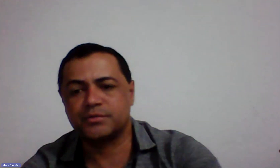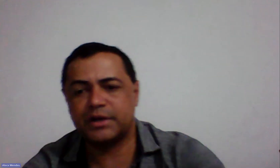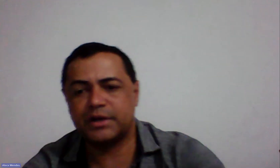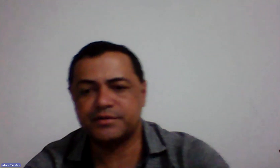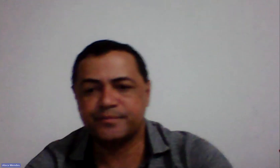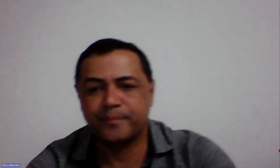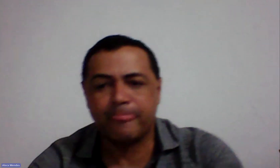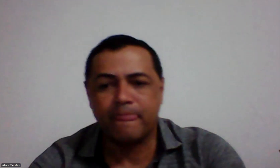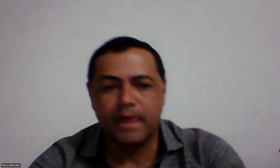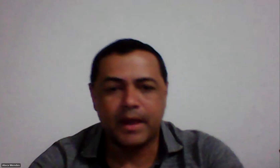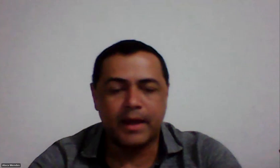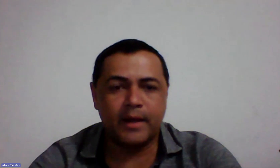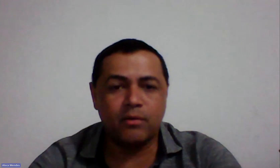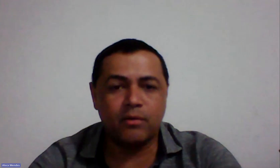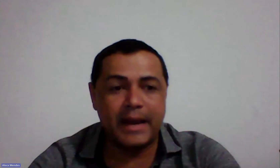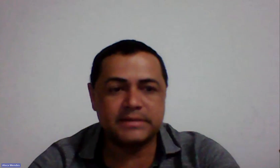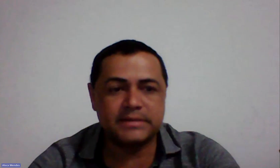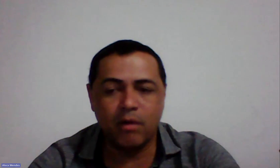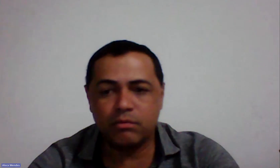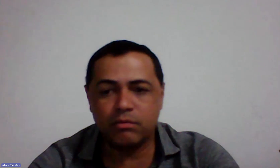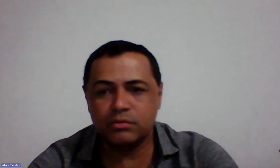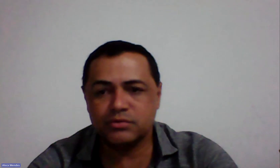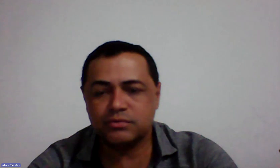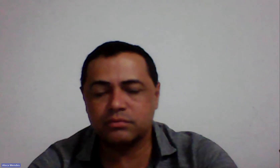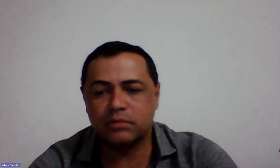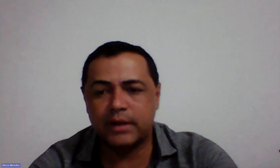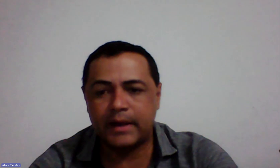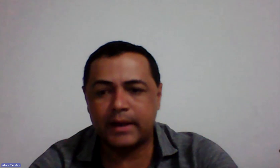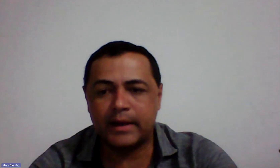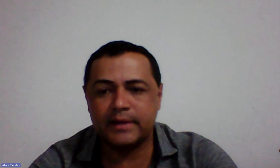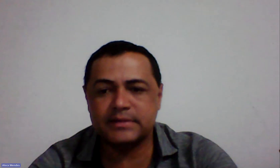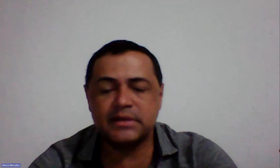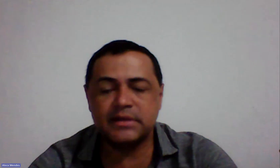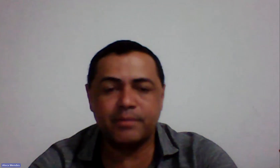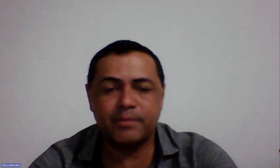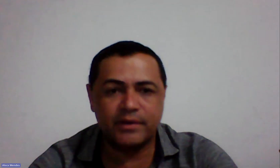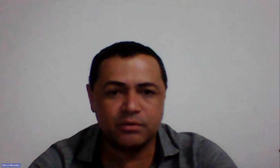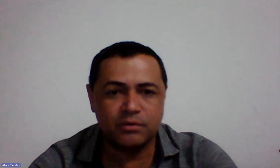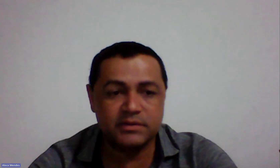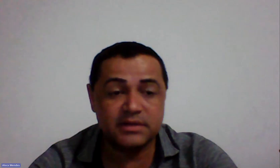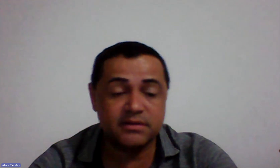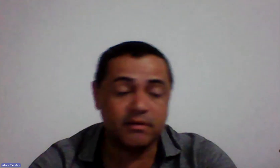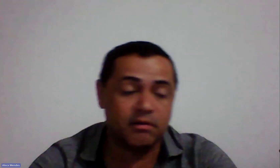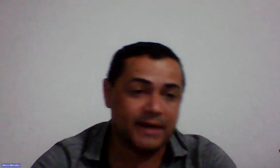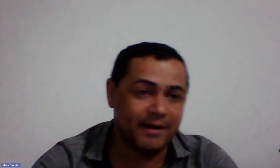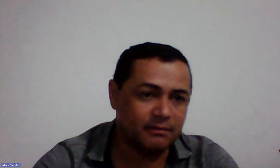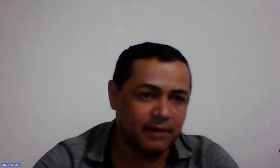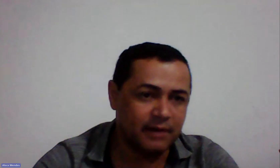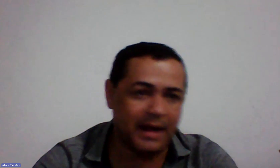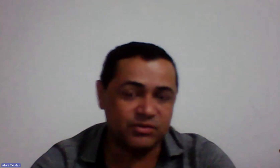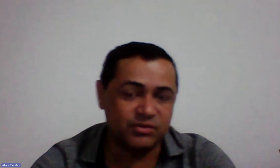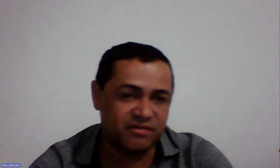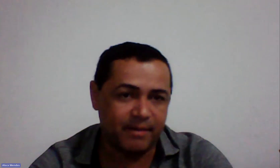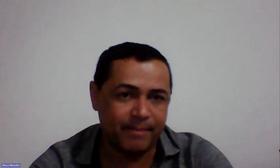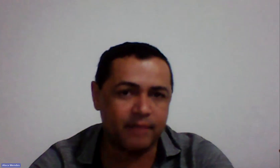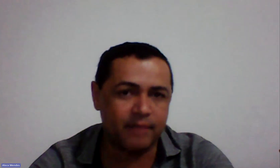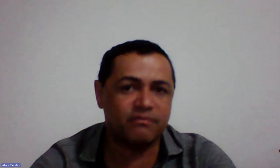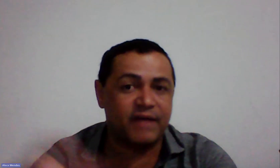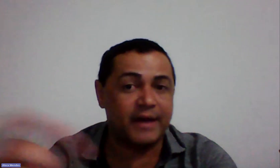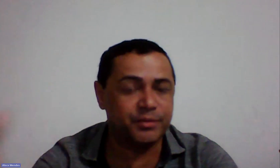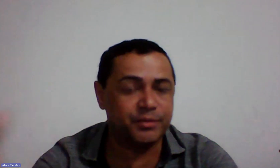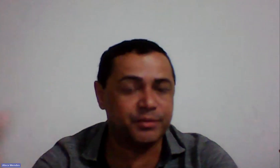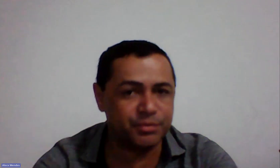Então, ótimo, gente. Com relação ao curso, se porventura vocês não encontrarem lá ou se